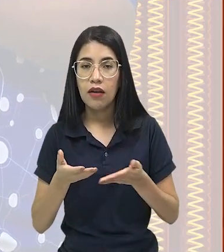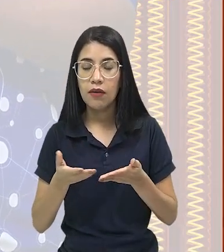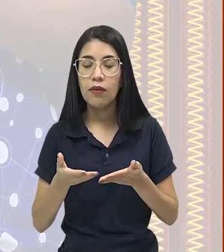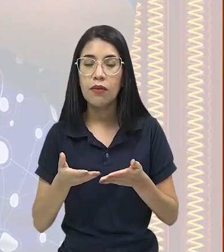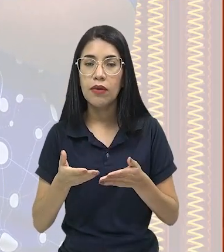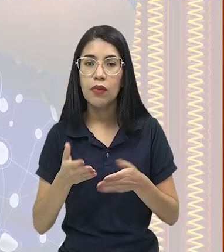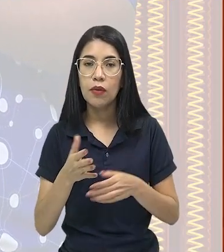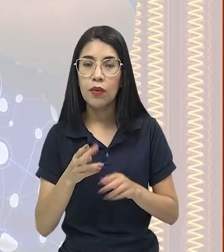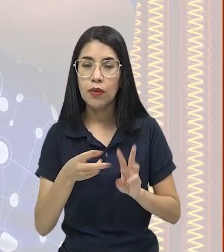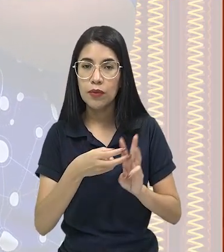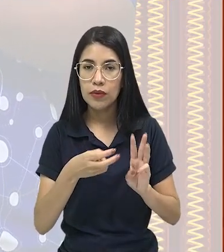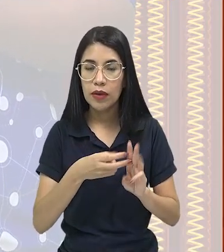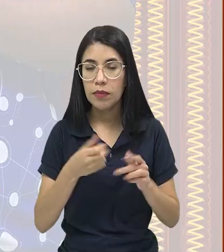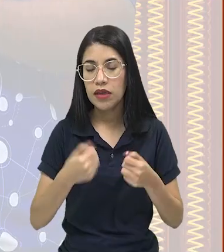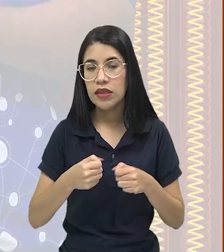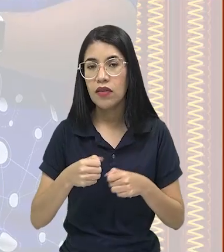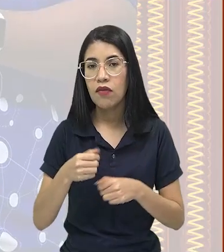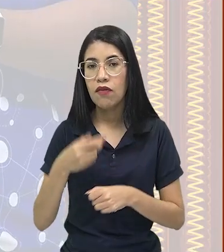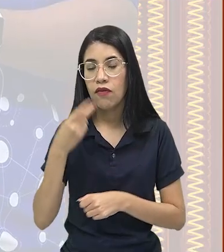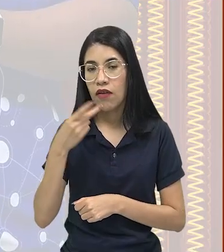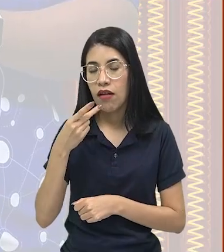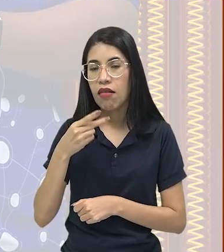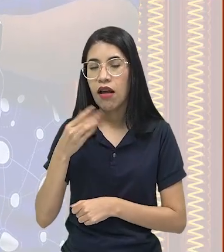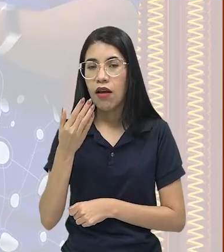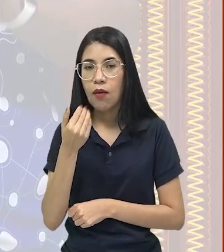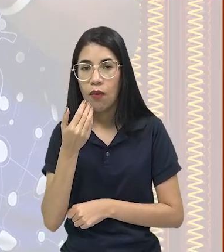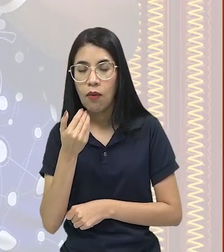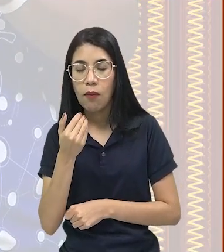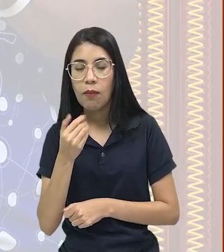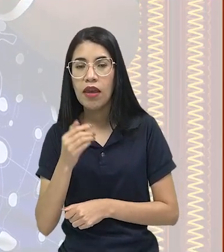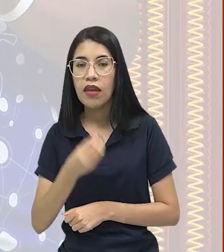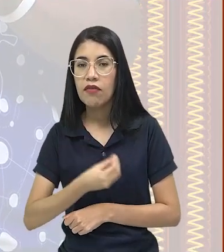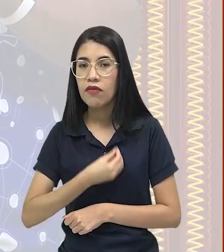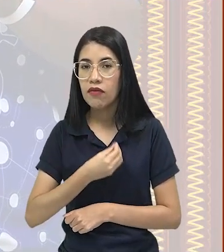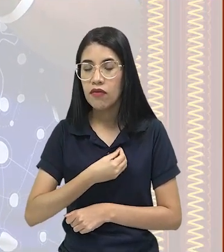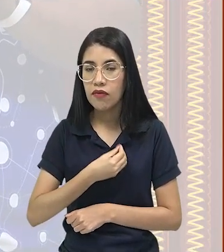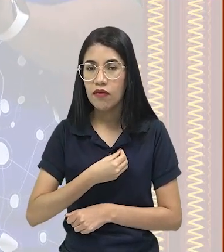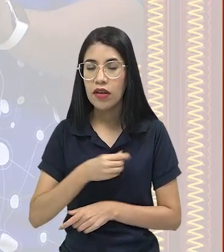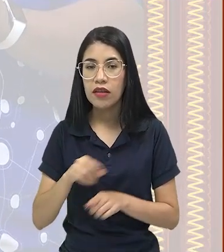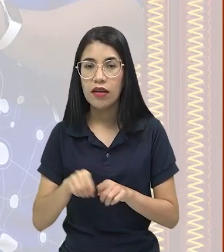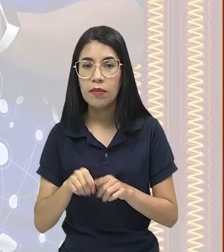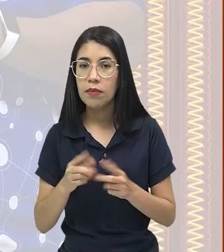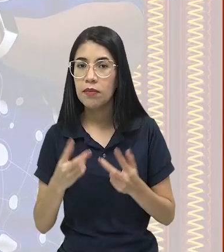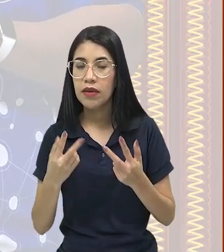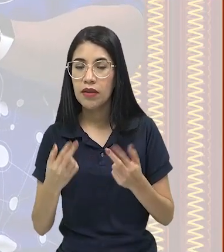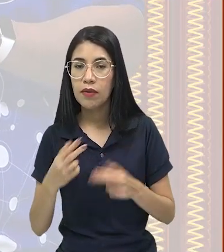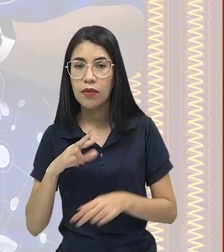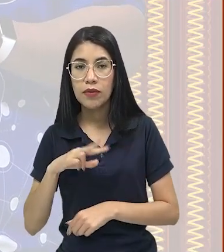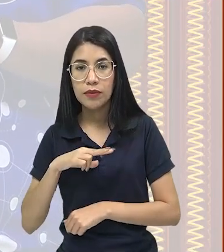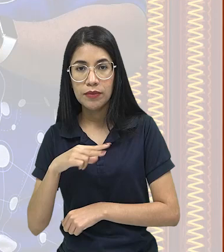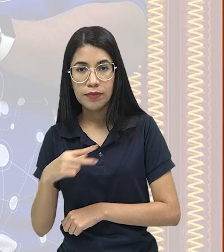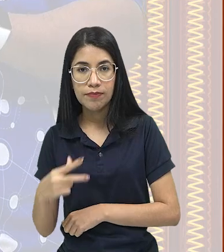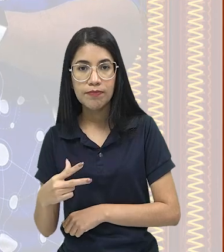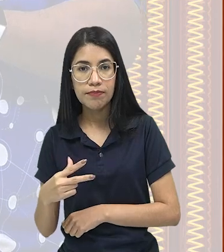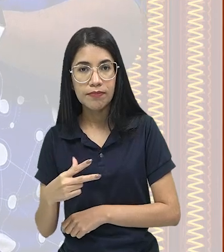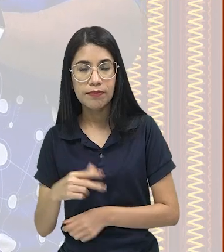andar, se vestir, falar, comer e morar igual ao português, tá bom?